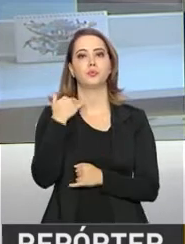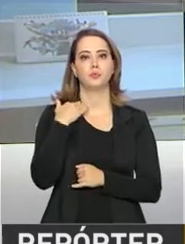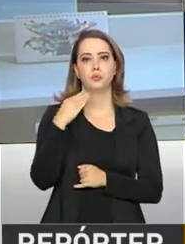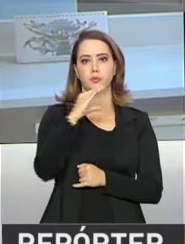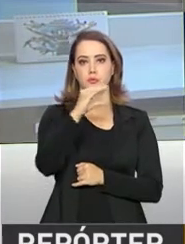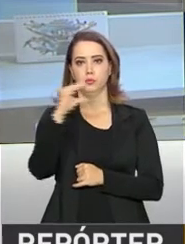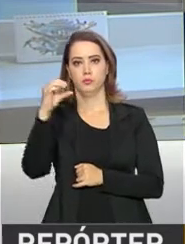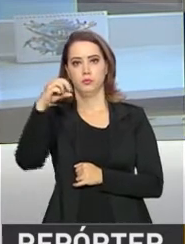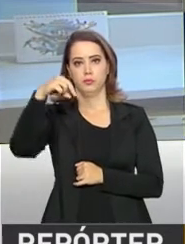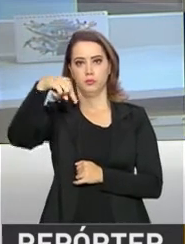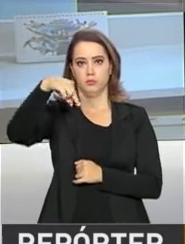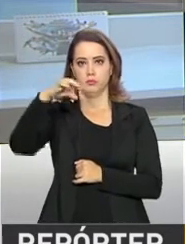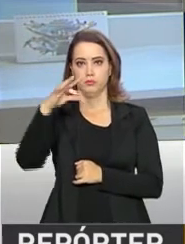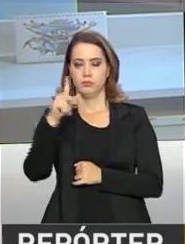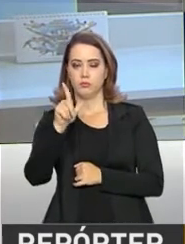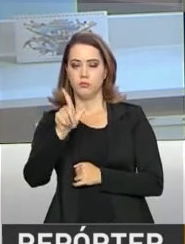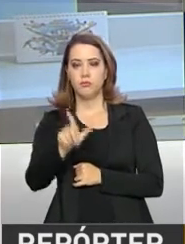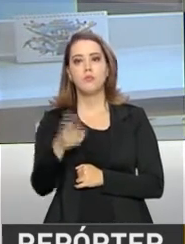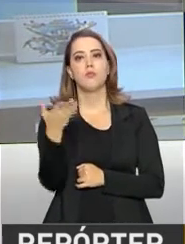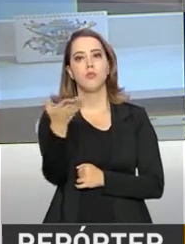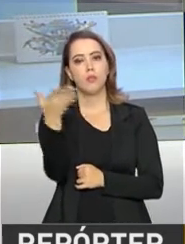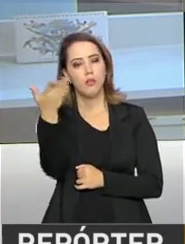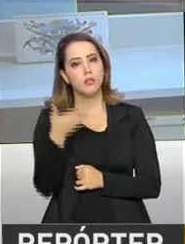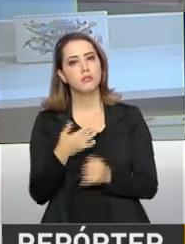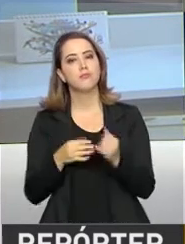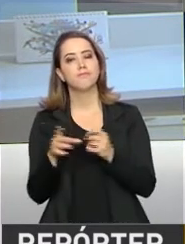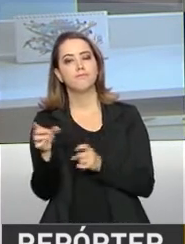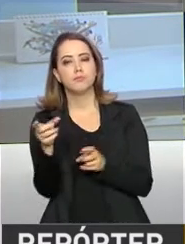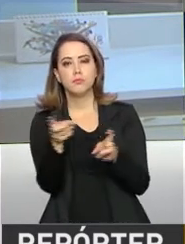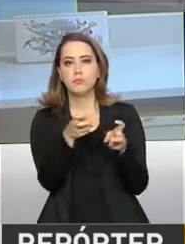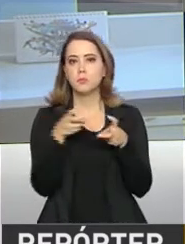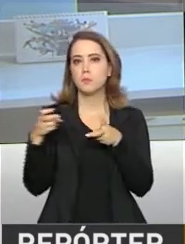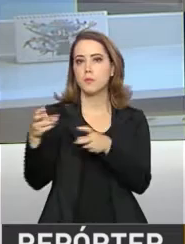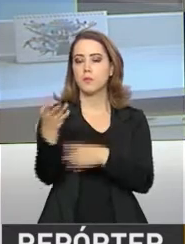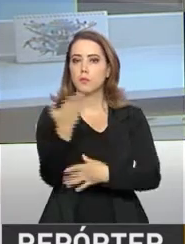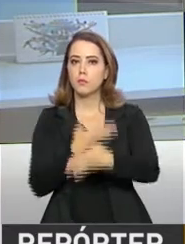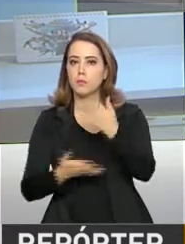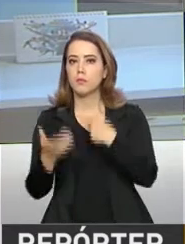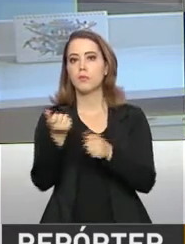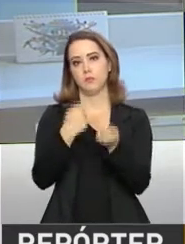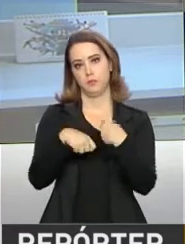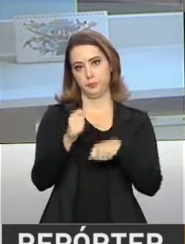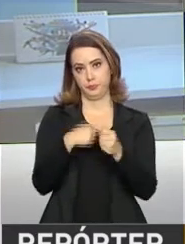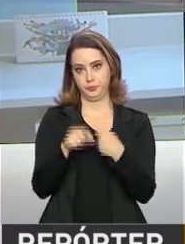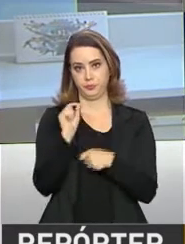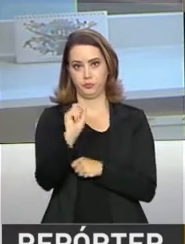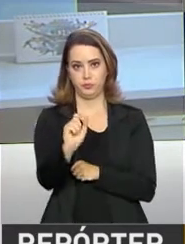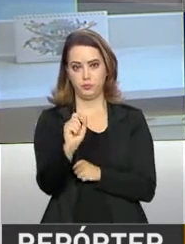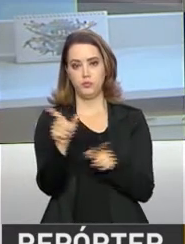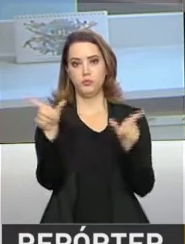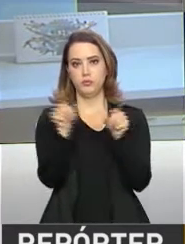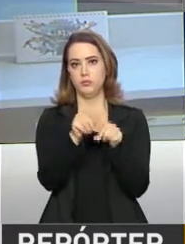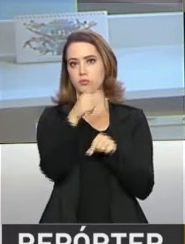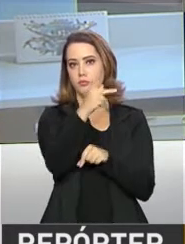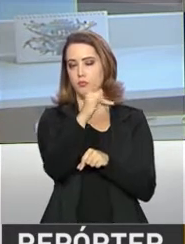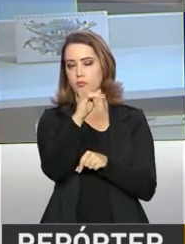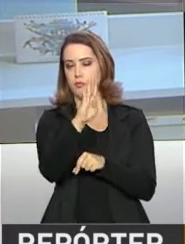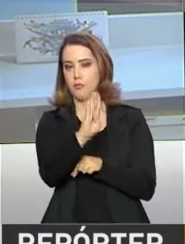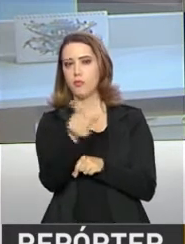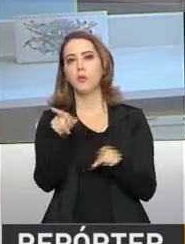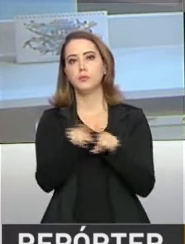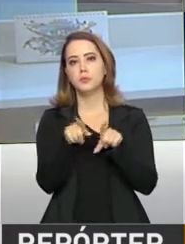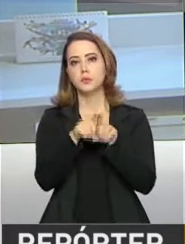que traz a estimativa do mercado financeiro para a economia a redução do pib também deve ficar abaixo do previsto